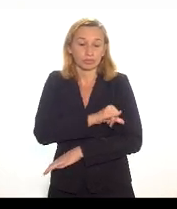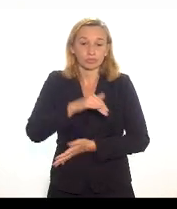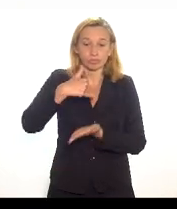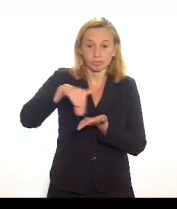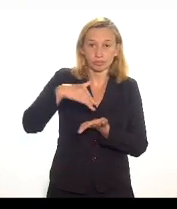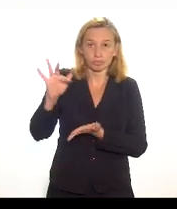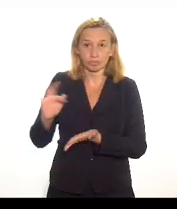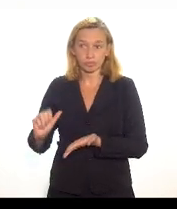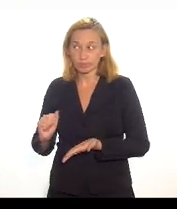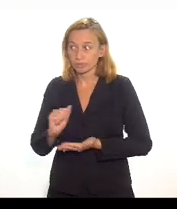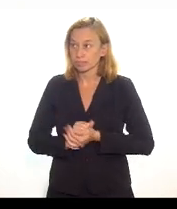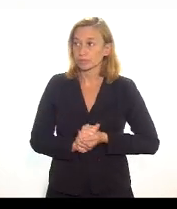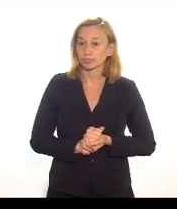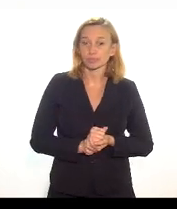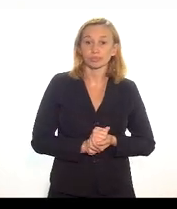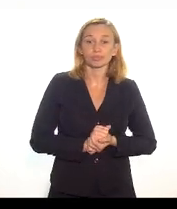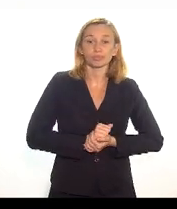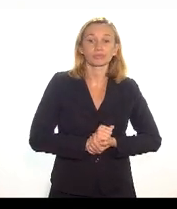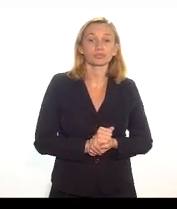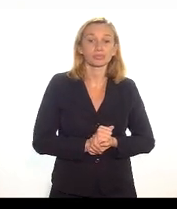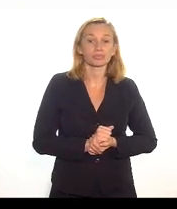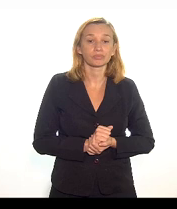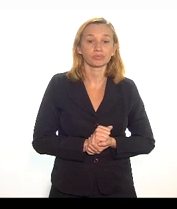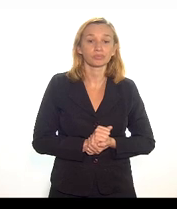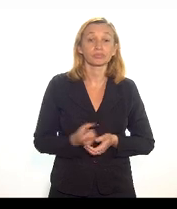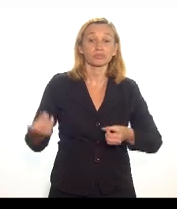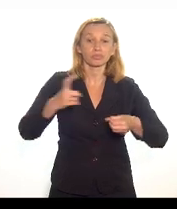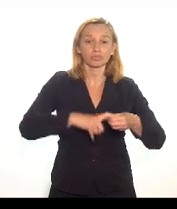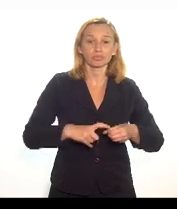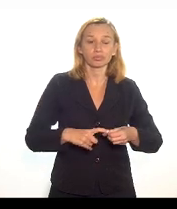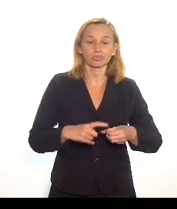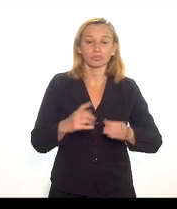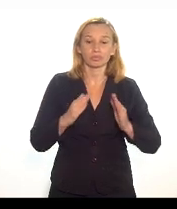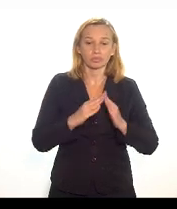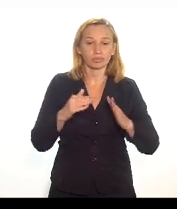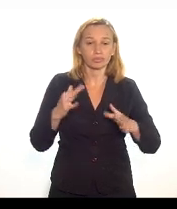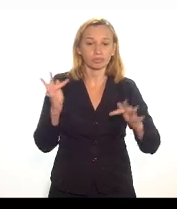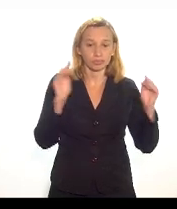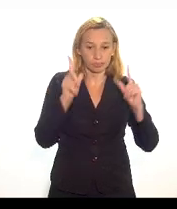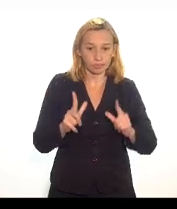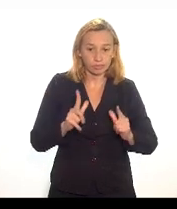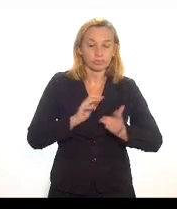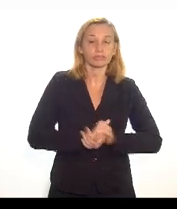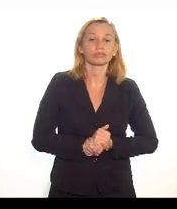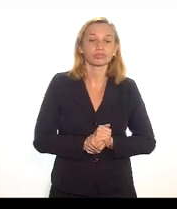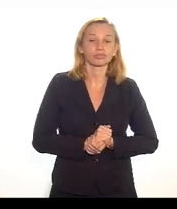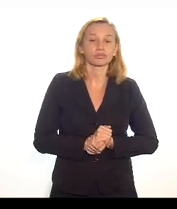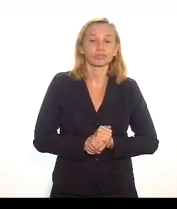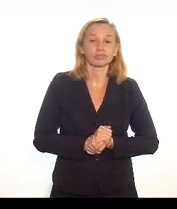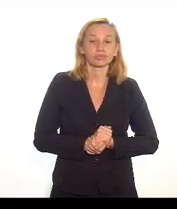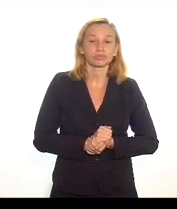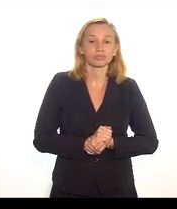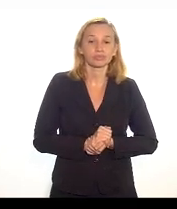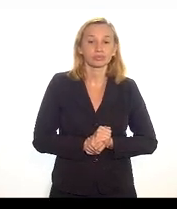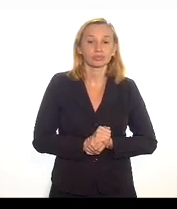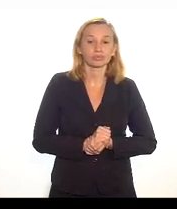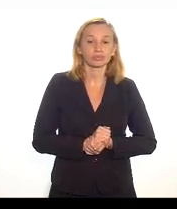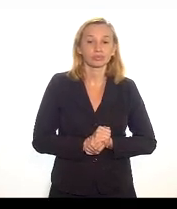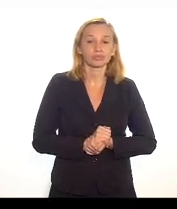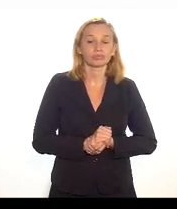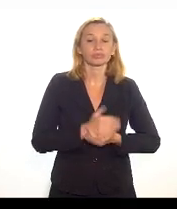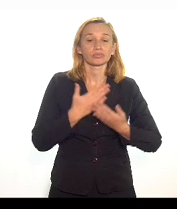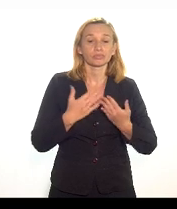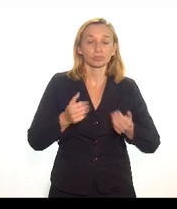de Fazenda. É mais um prazer voltar a essa casa e congratular a doutora Magda pela